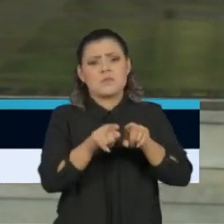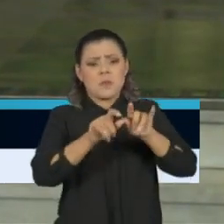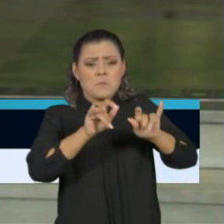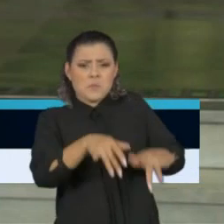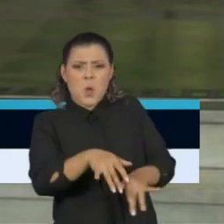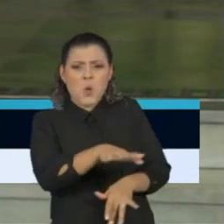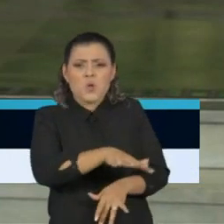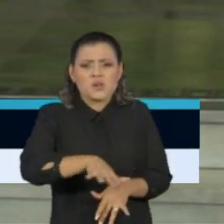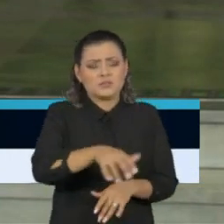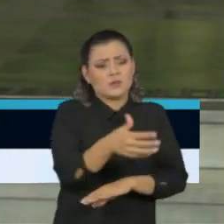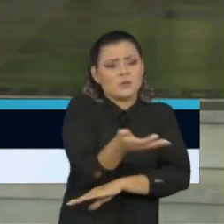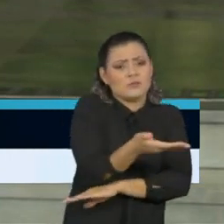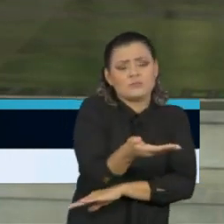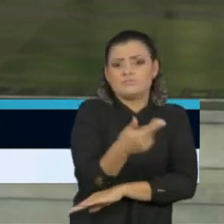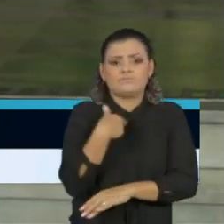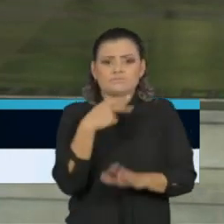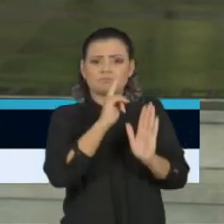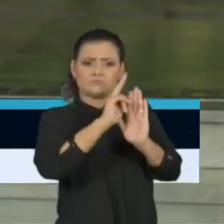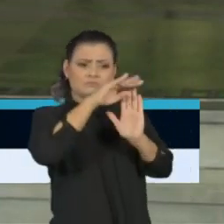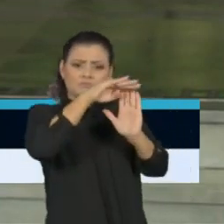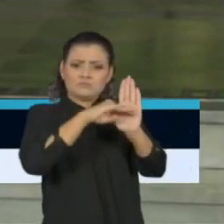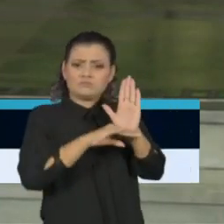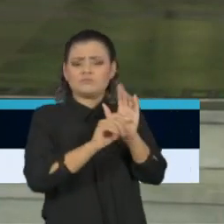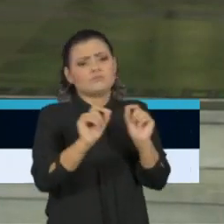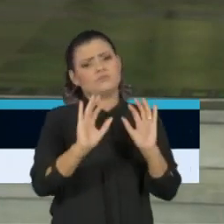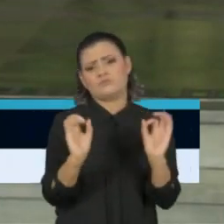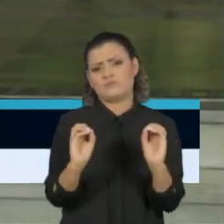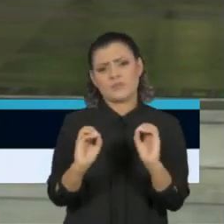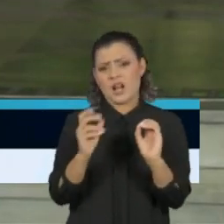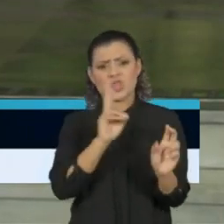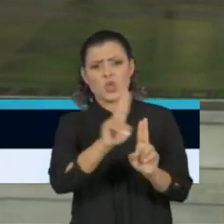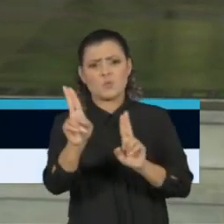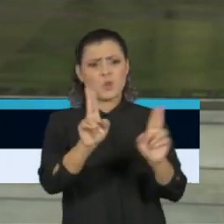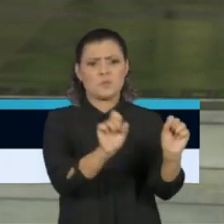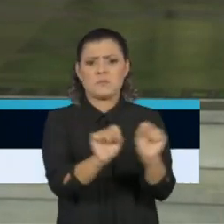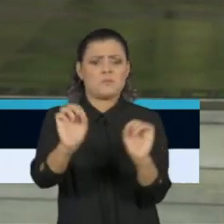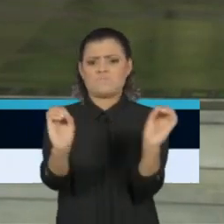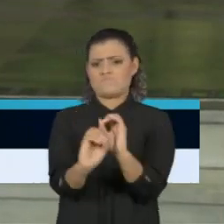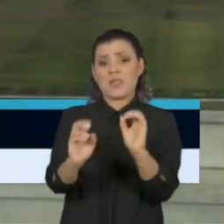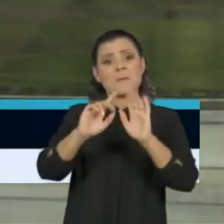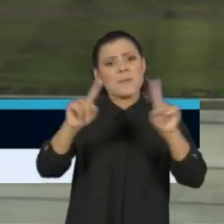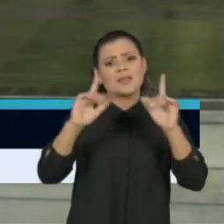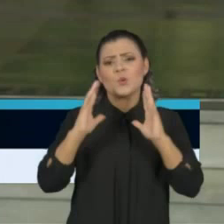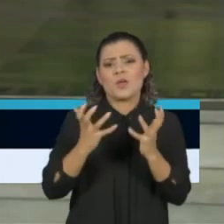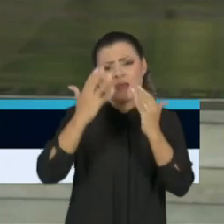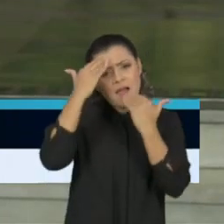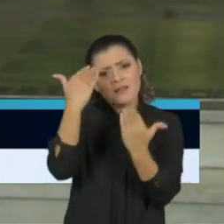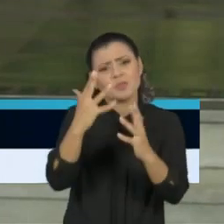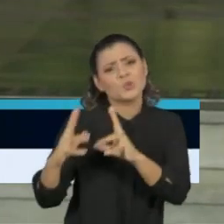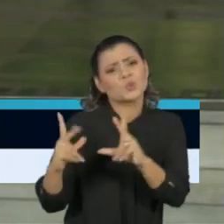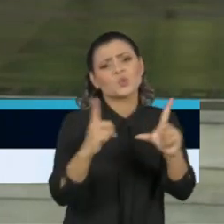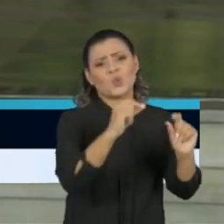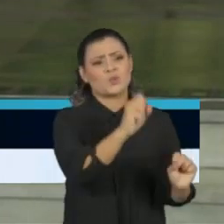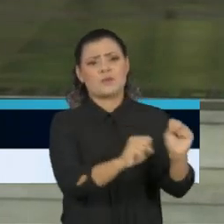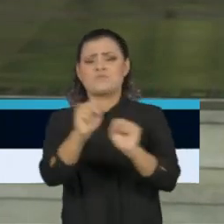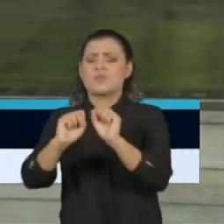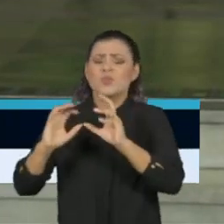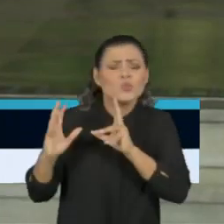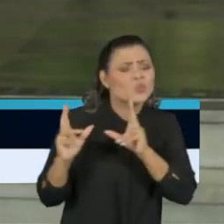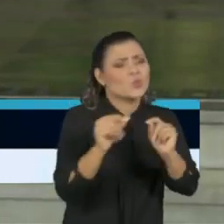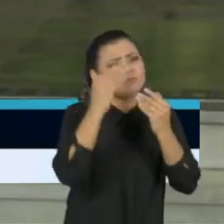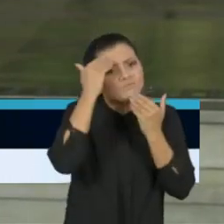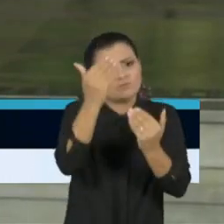nosso Estado. Eu não vou nominar aqui, mas quero agradecer a todas as empresas e dirigentes empresariais que nessas duas